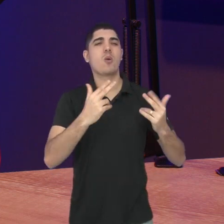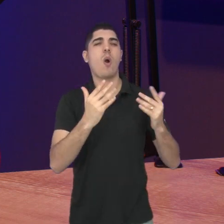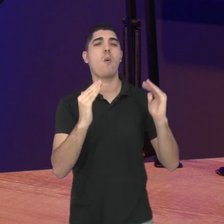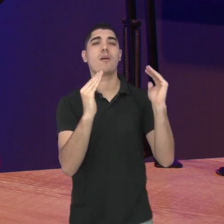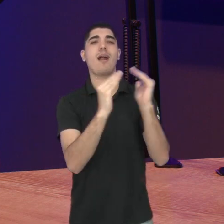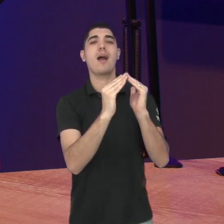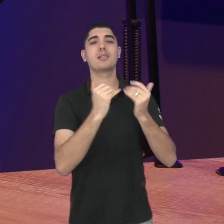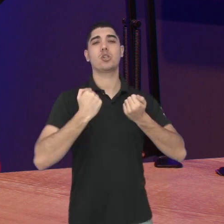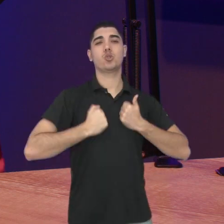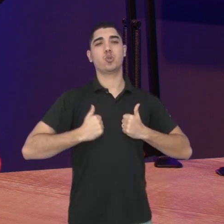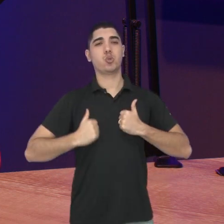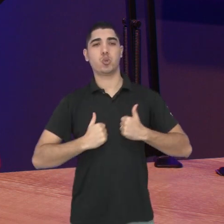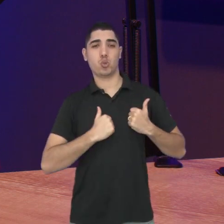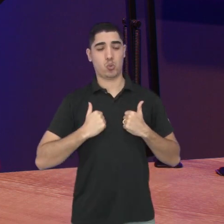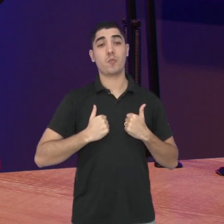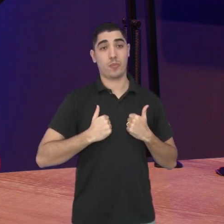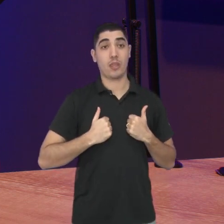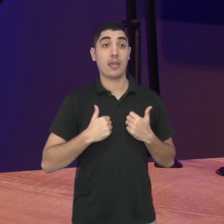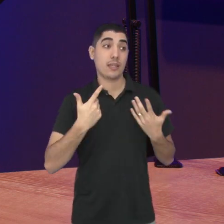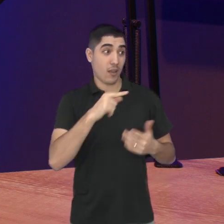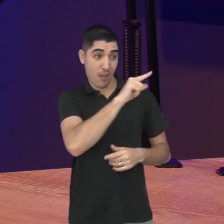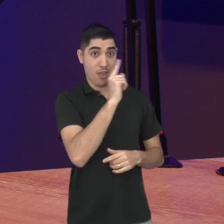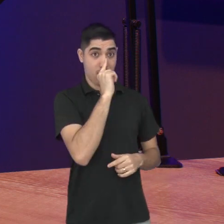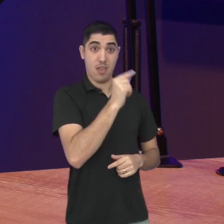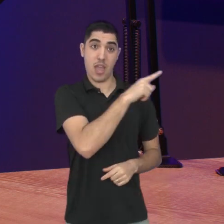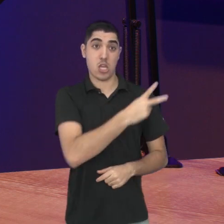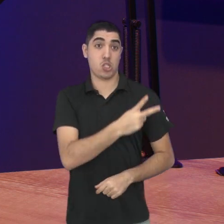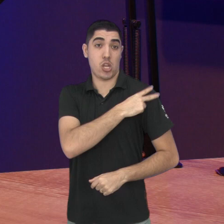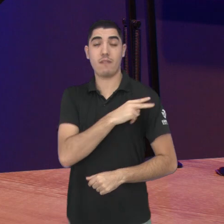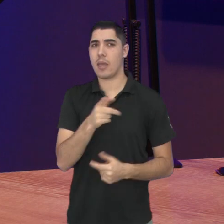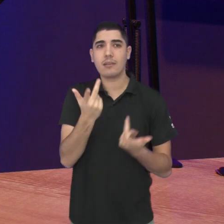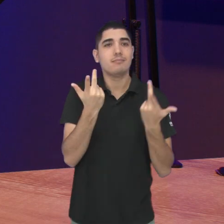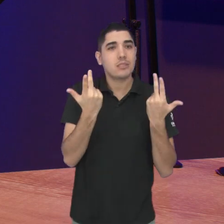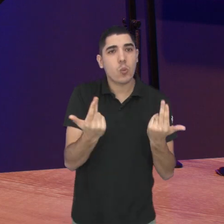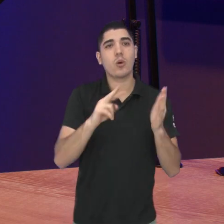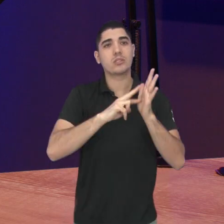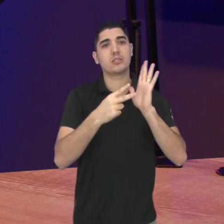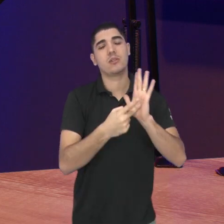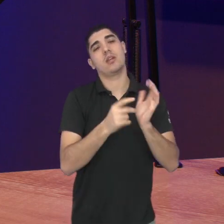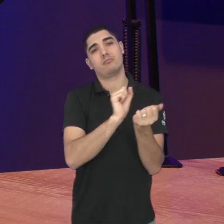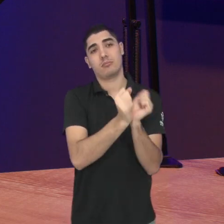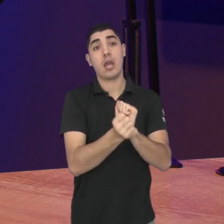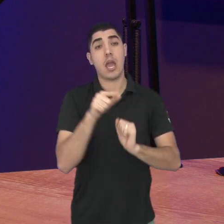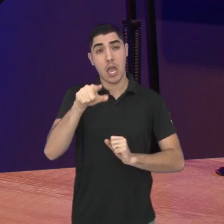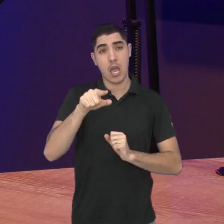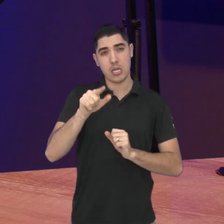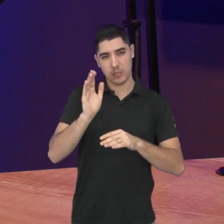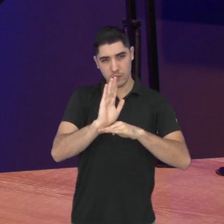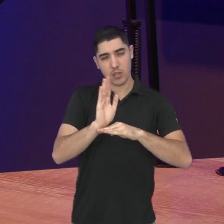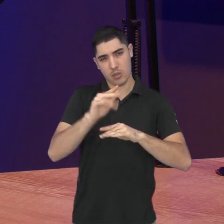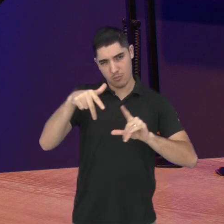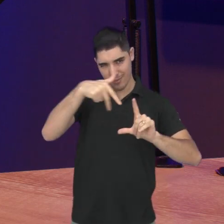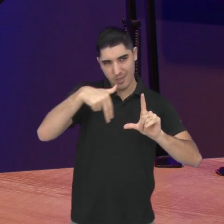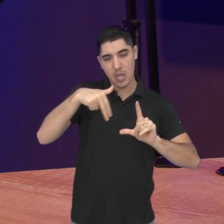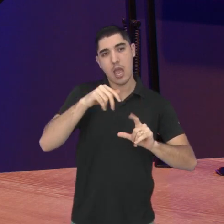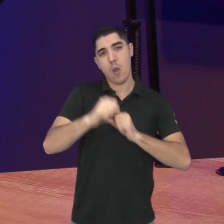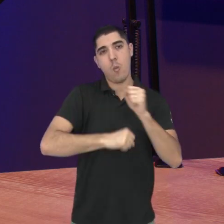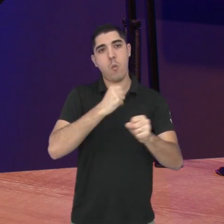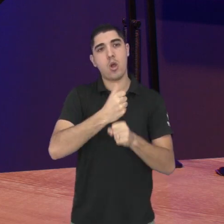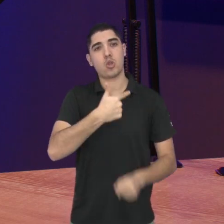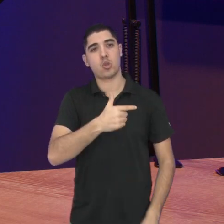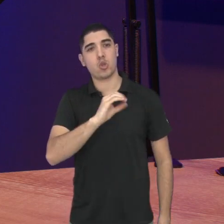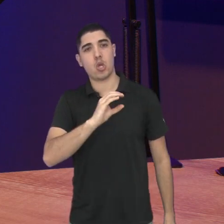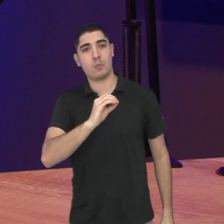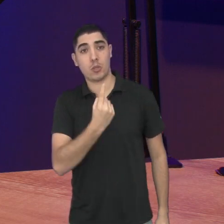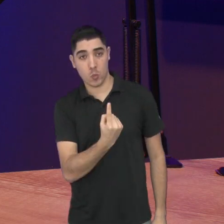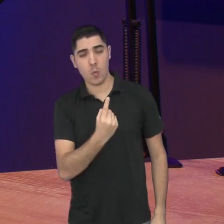feiticeira. E é muito um exemplo de trabalho escravo. Essa animação é do ano de 2001, só que é